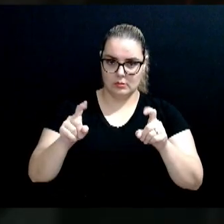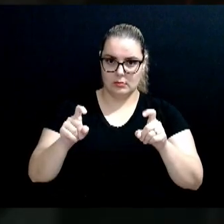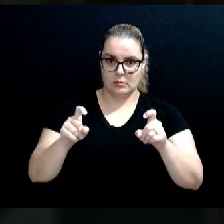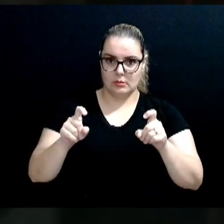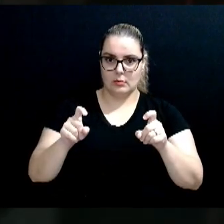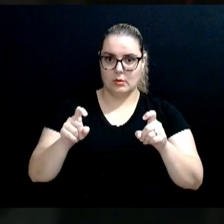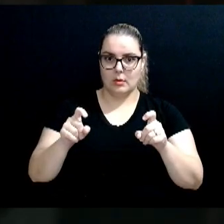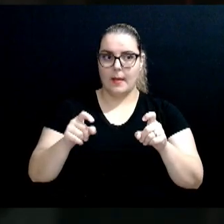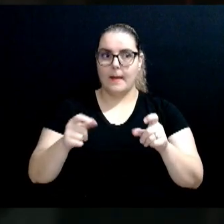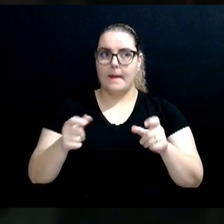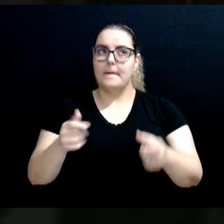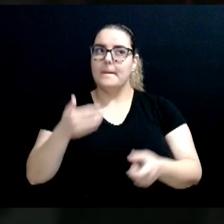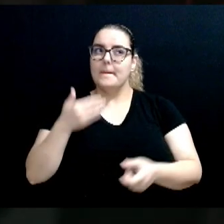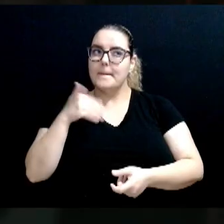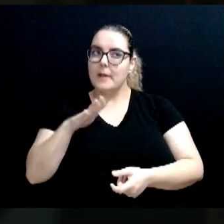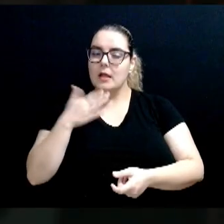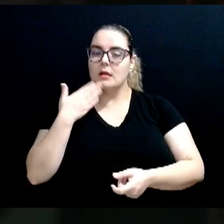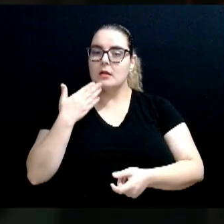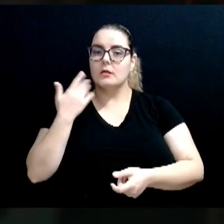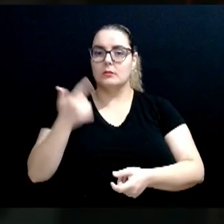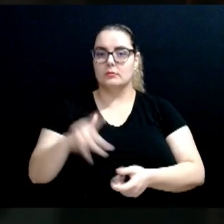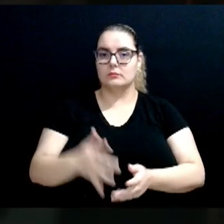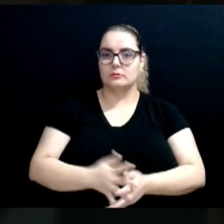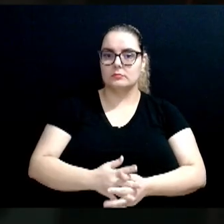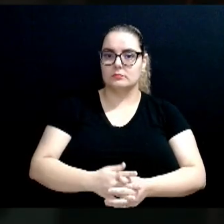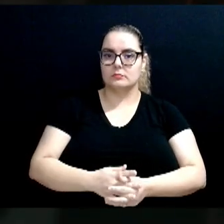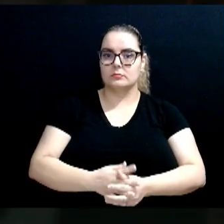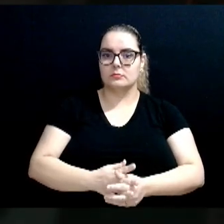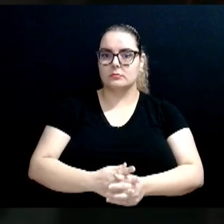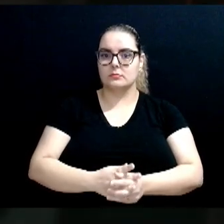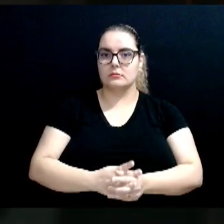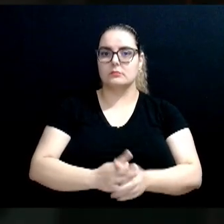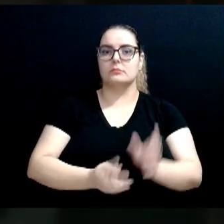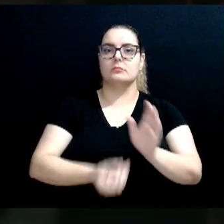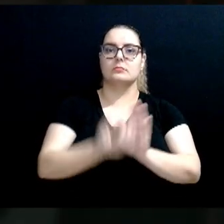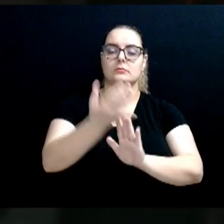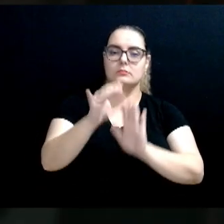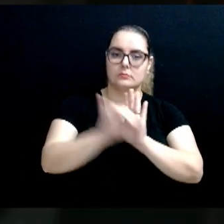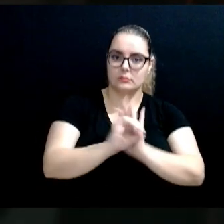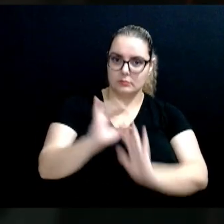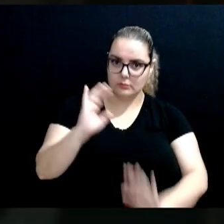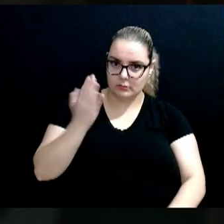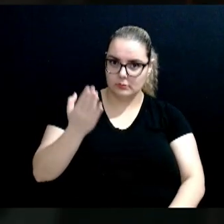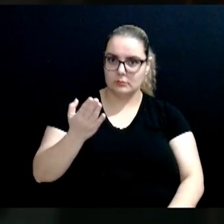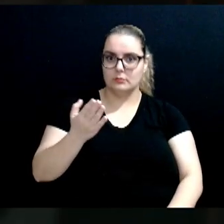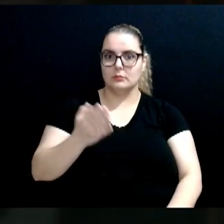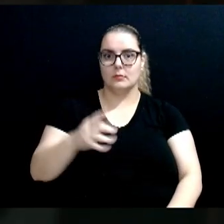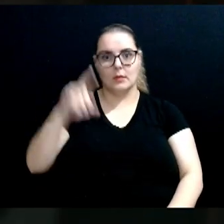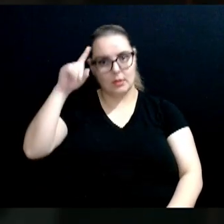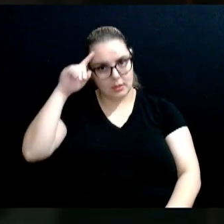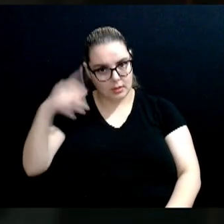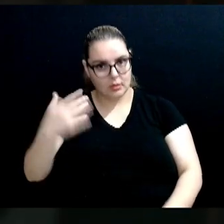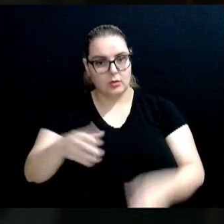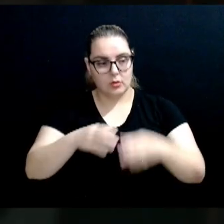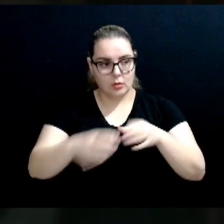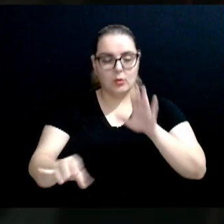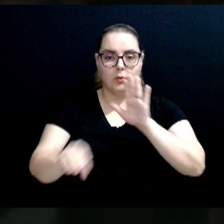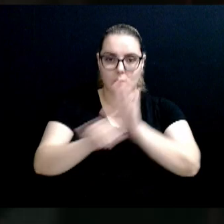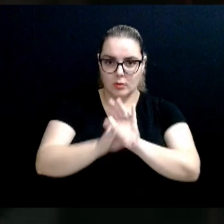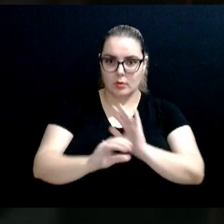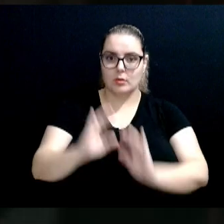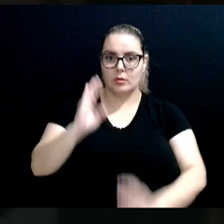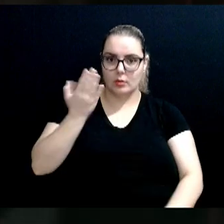você, de repente, manter. Agora, imagina você cria uma identidade falsa e você tem que conviver todos os dias, na mesma casa, no